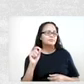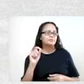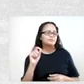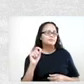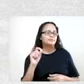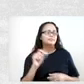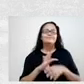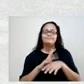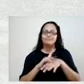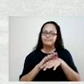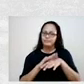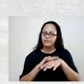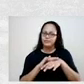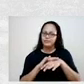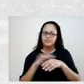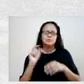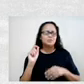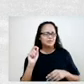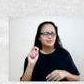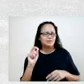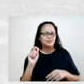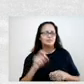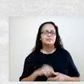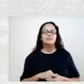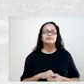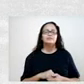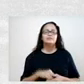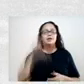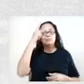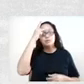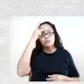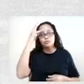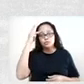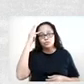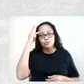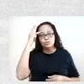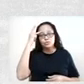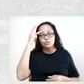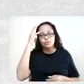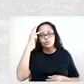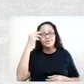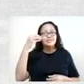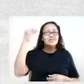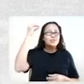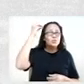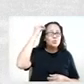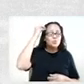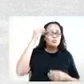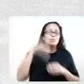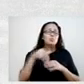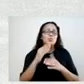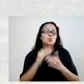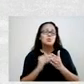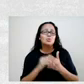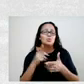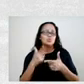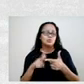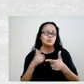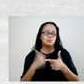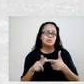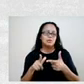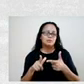período dessa doença. O que é um bode expiatório? É uma pessoa a quem se culpa por todos os problemas.